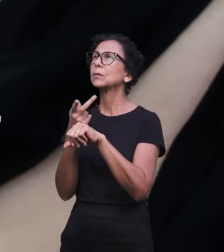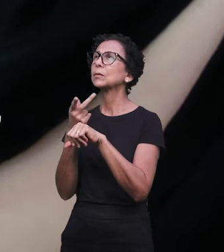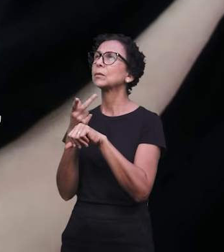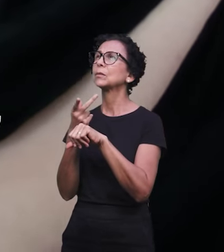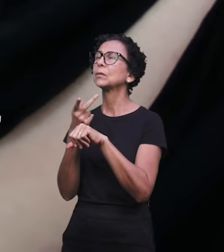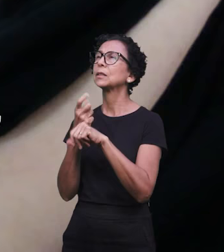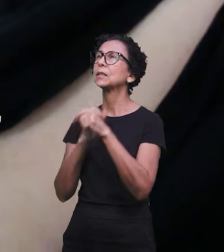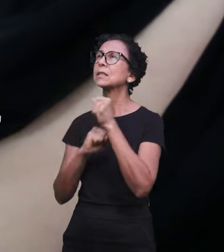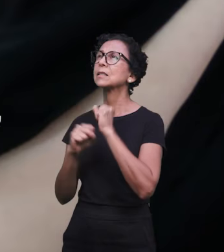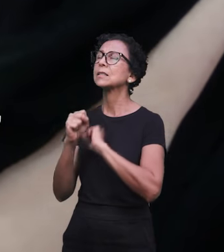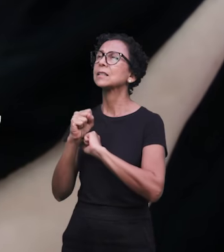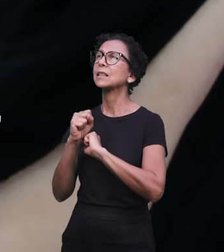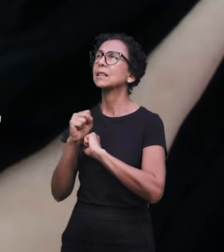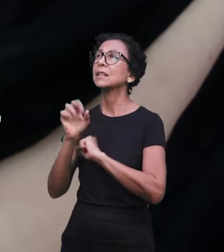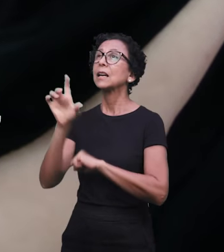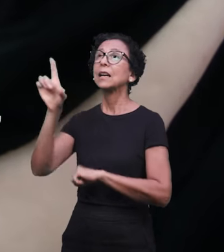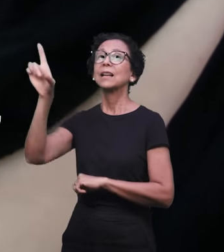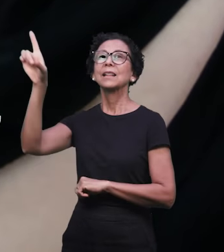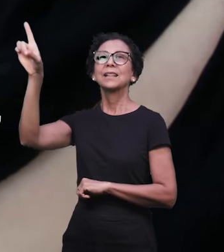procura,